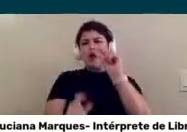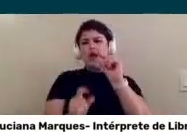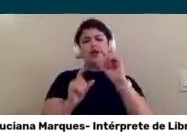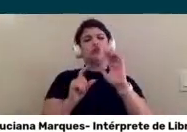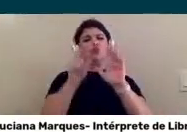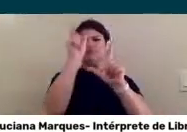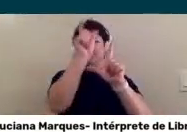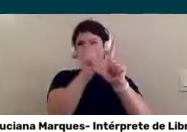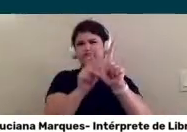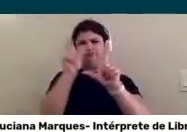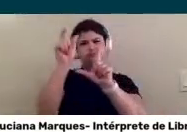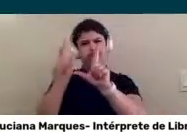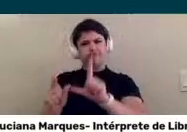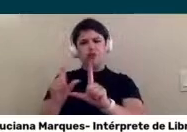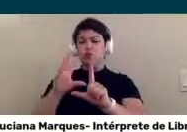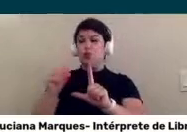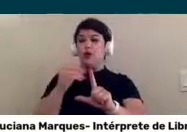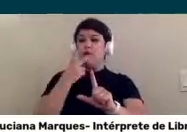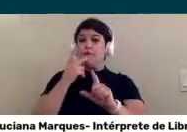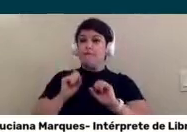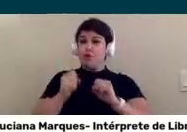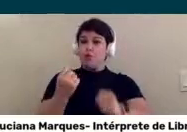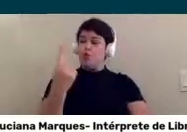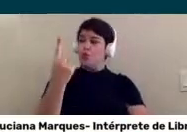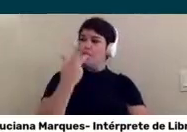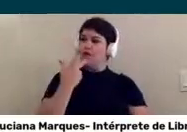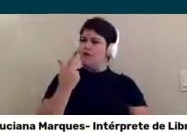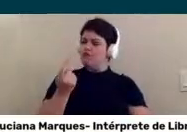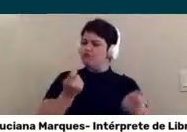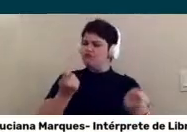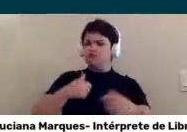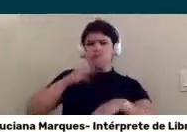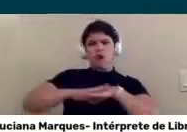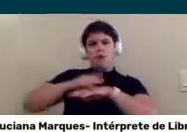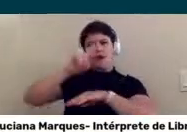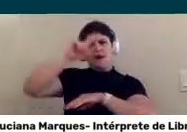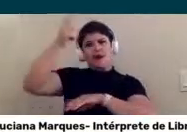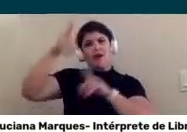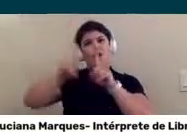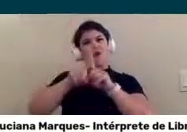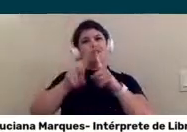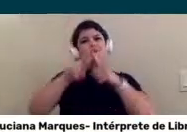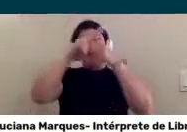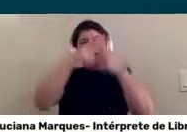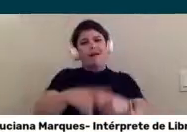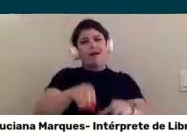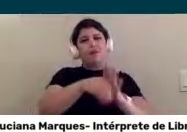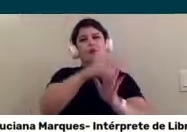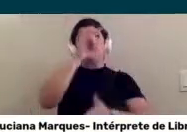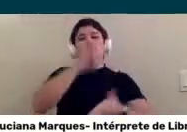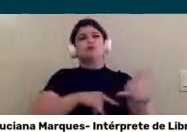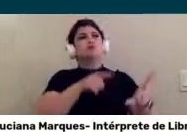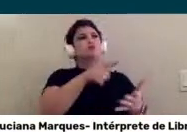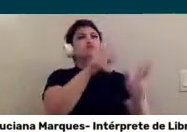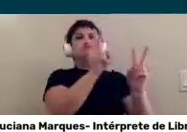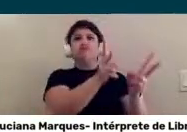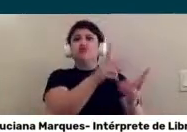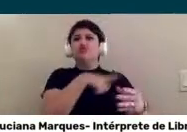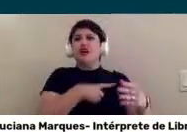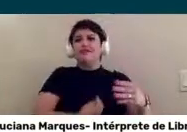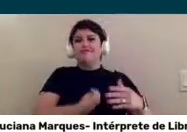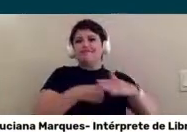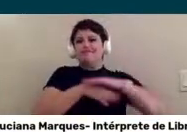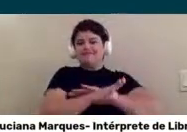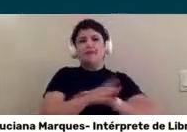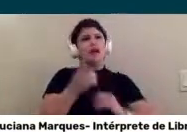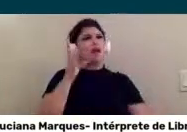esforço muito valor, né? Economizava tanto a parte de criação quanto de manutenção dessa documentação. E era tanta coisa legal e a